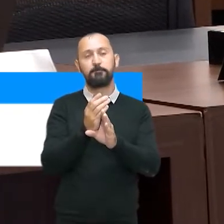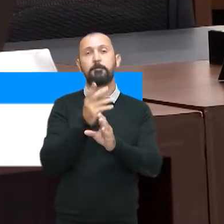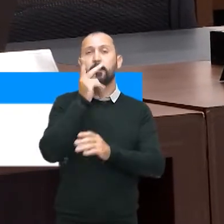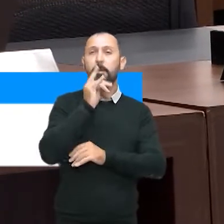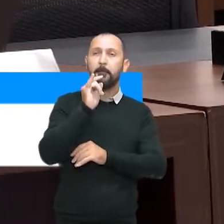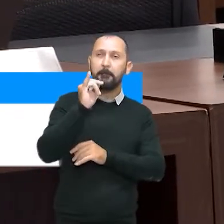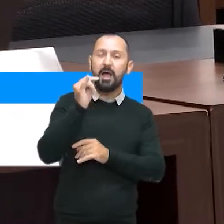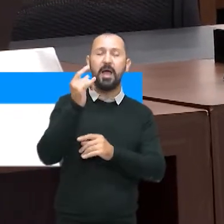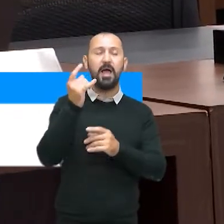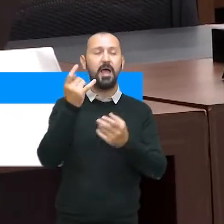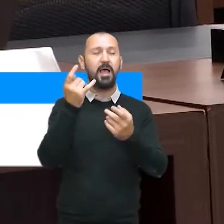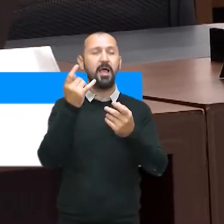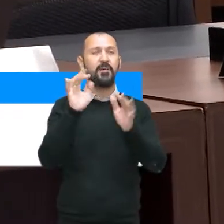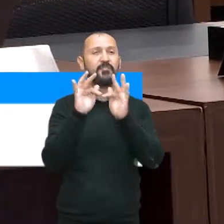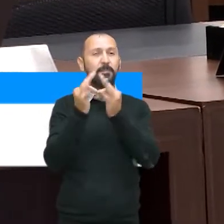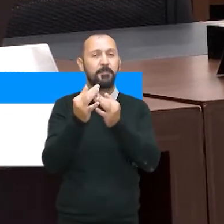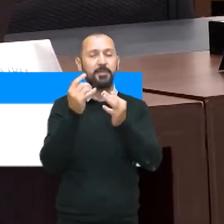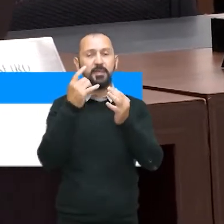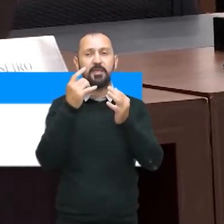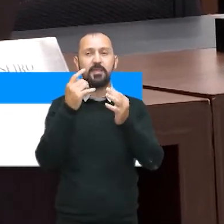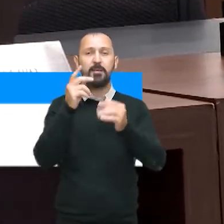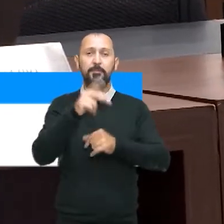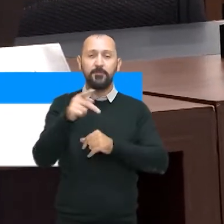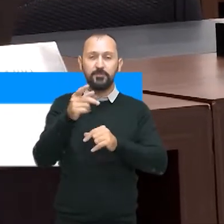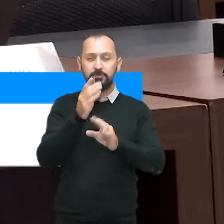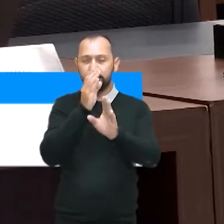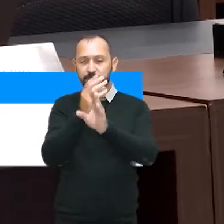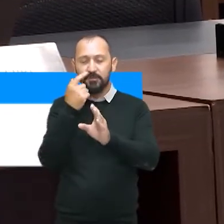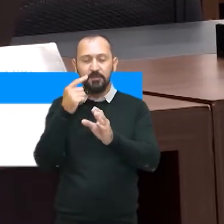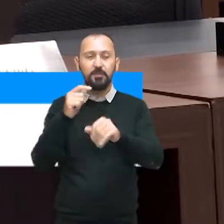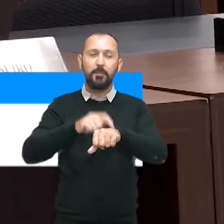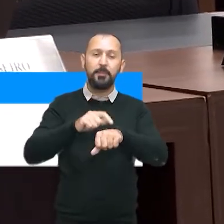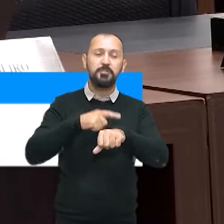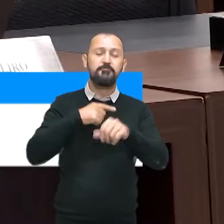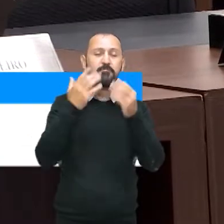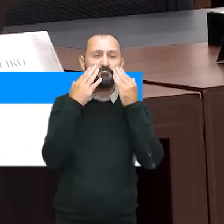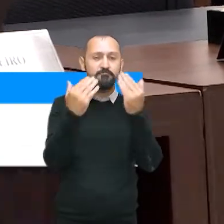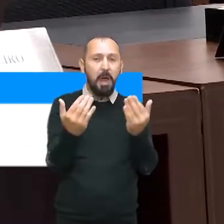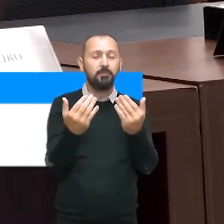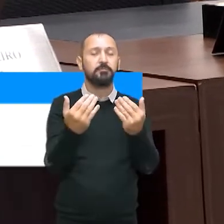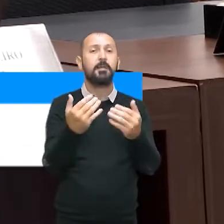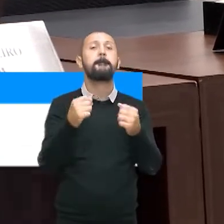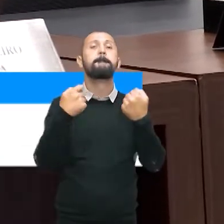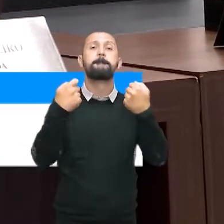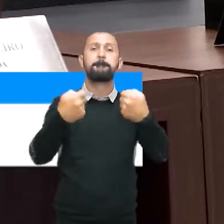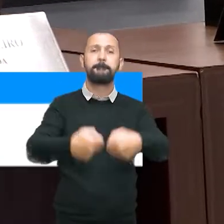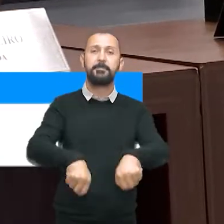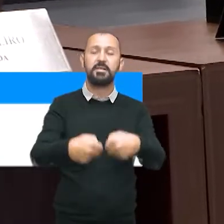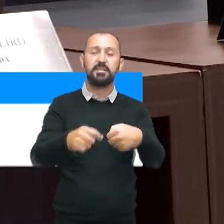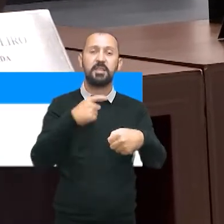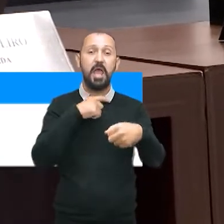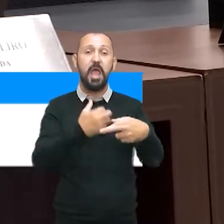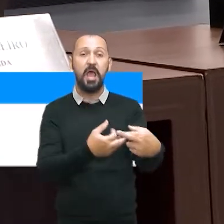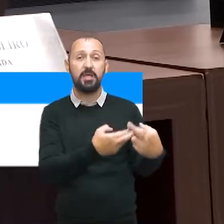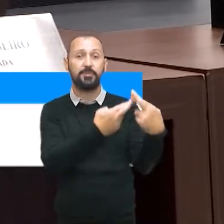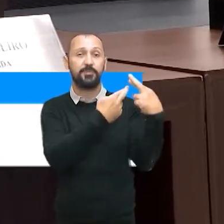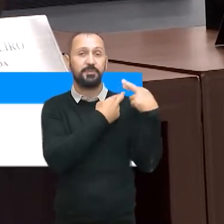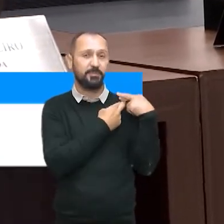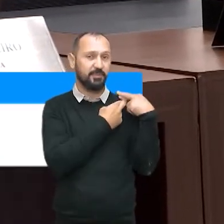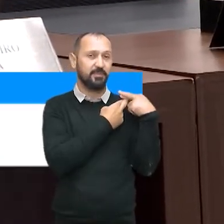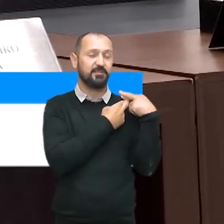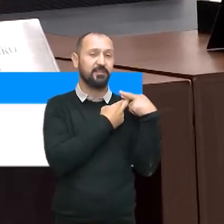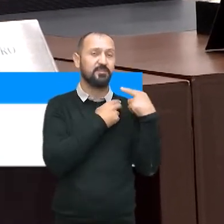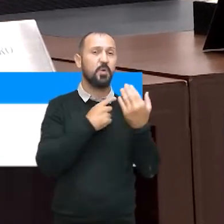e isso os pais identificando, os professores identificando qualquer exagero, os diretores, eu acho que eles têm que ter